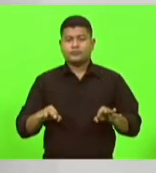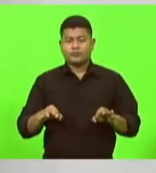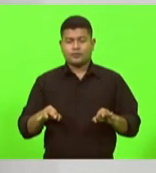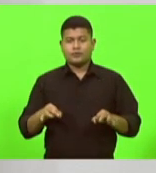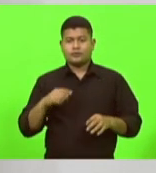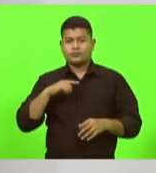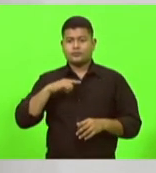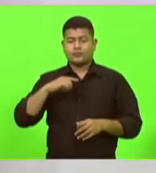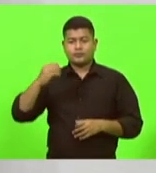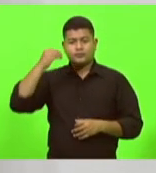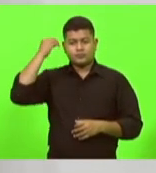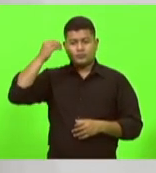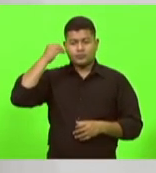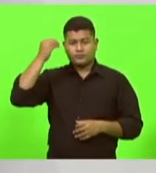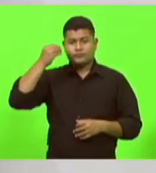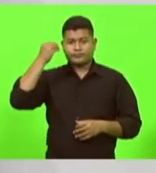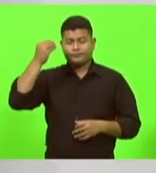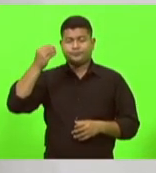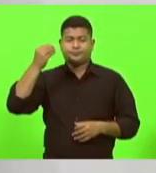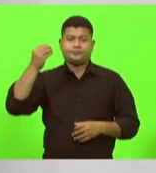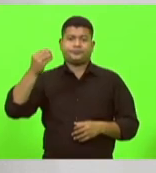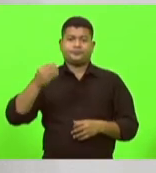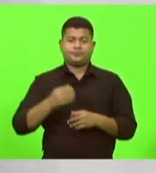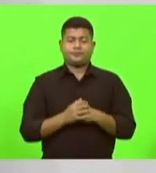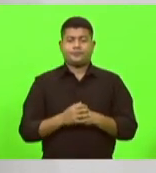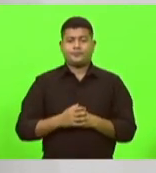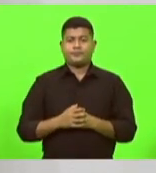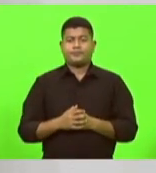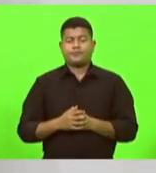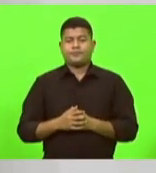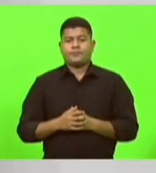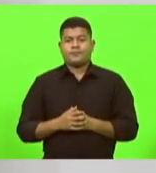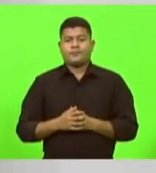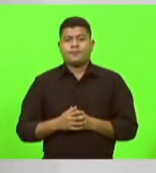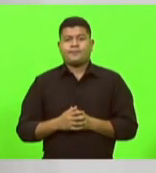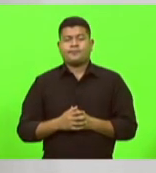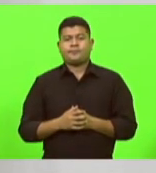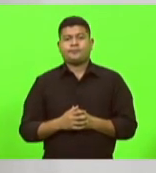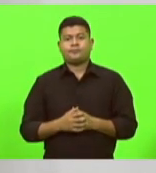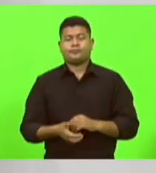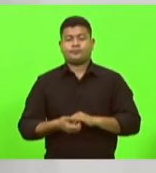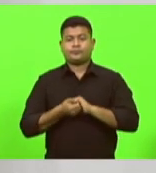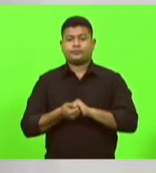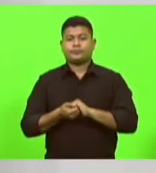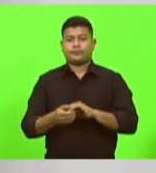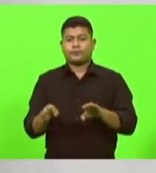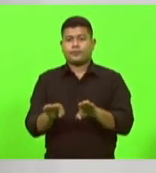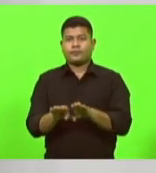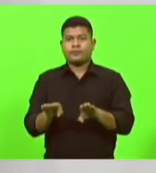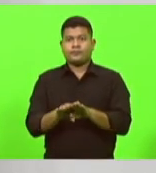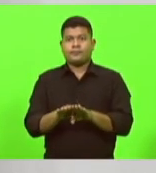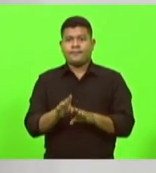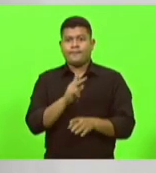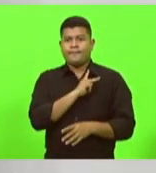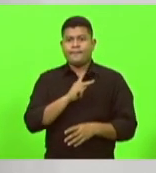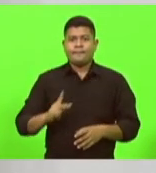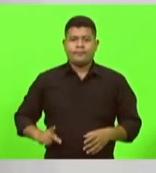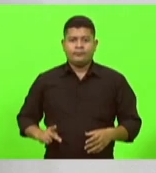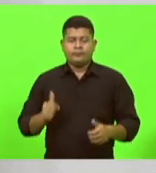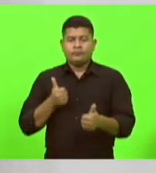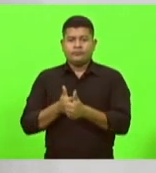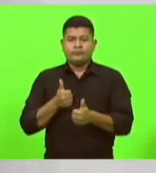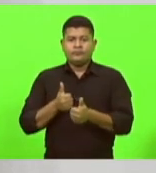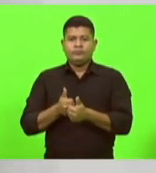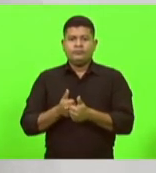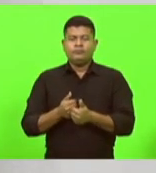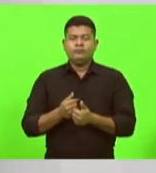pelo conhecimento e o respeito que ele tem. Cumprimentar também o presidente do Tribunal de Contas,